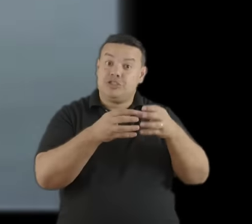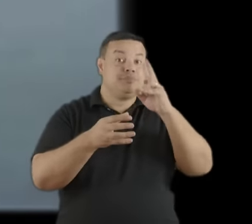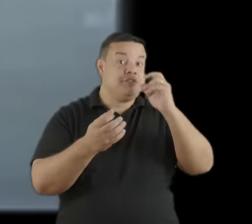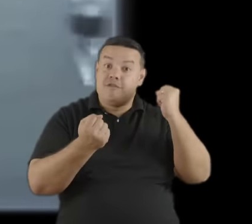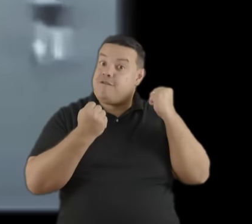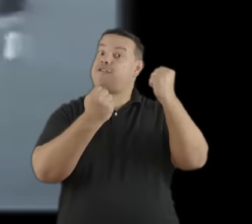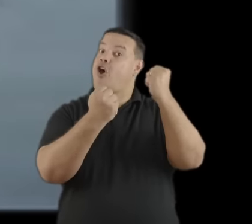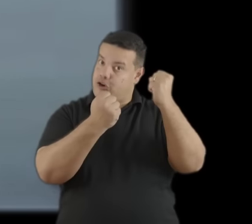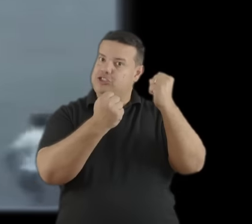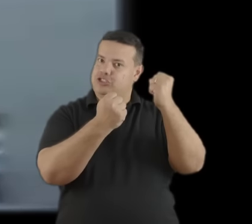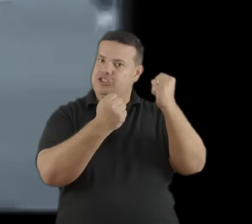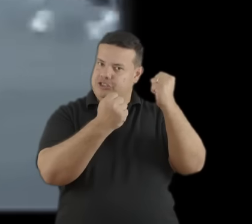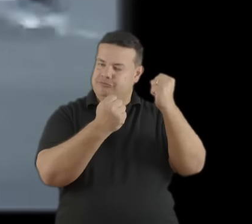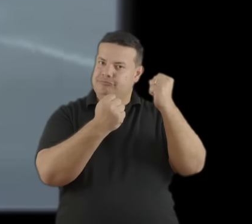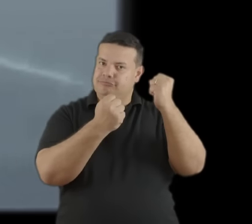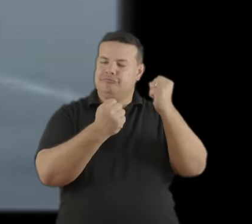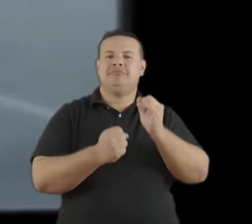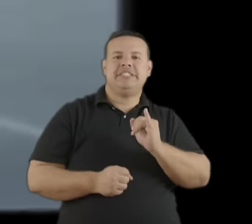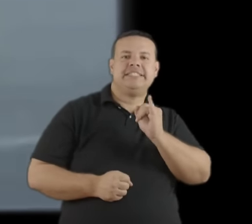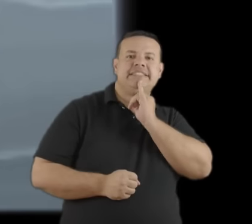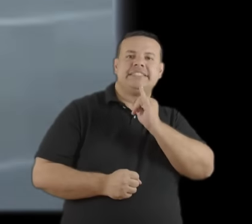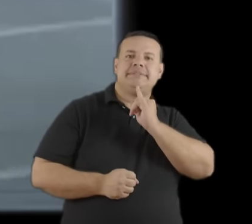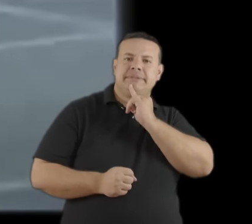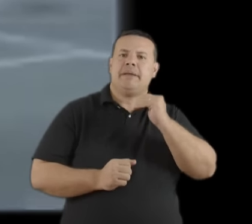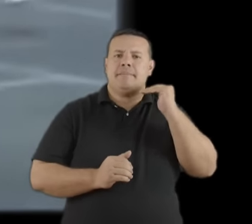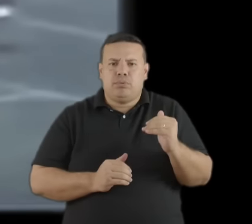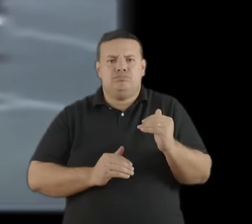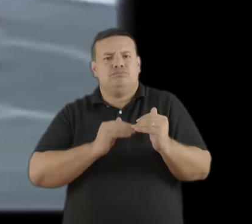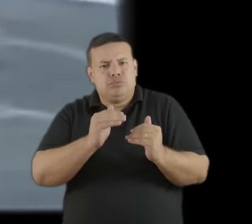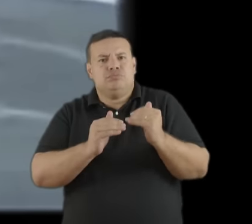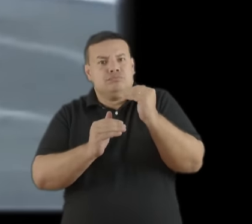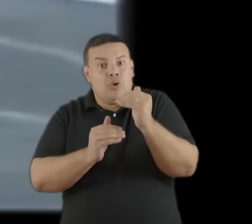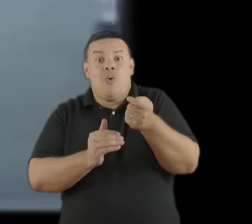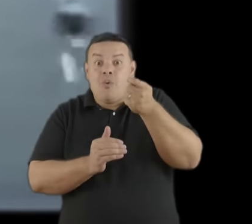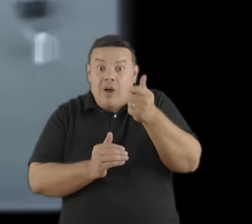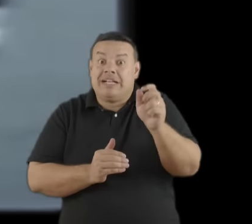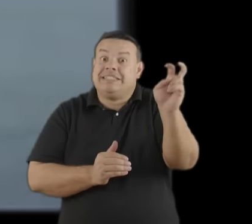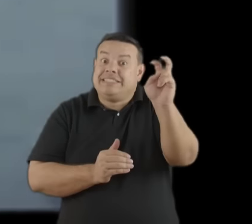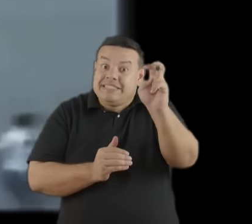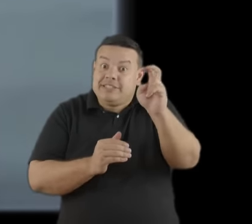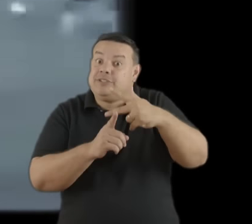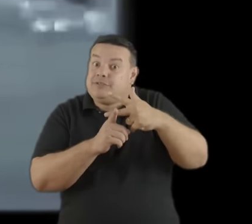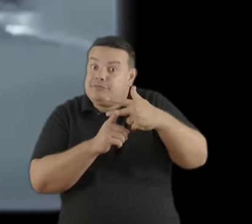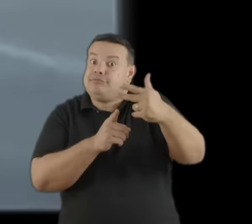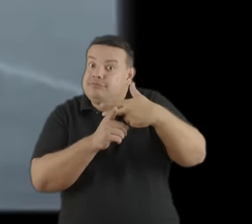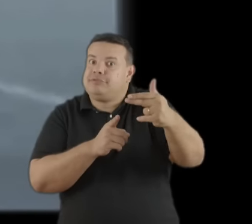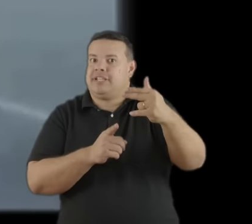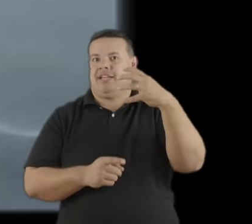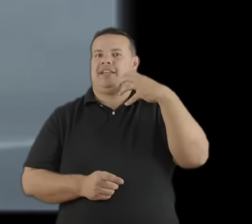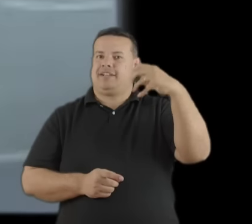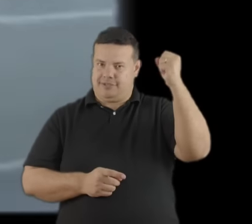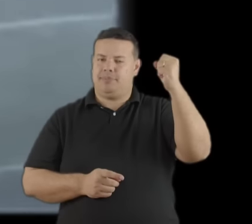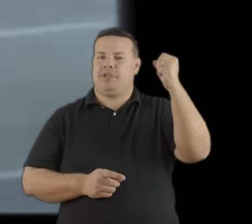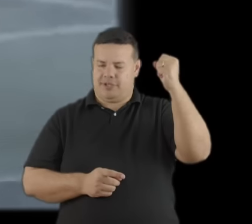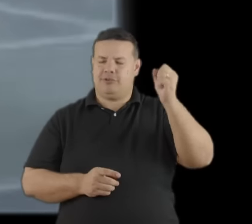Com um time forte e reforçado, o Tremendão marchava rumo à conquista do pentacampeonato. Após a